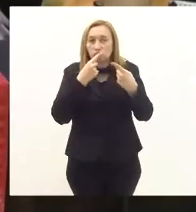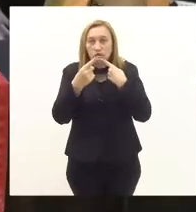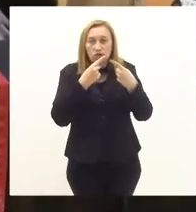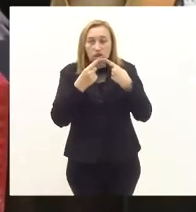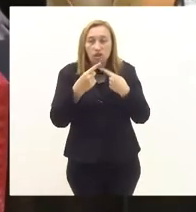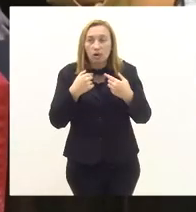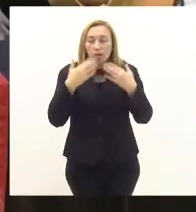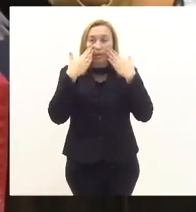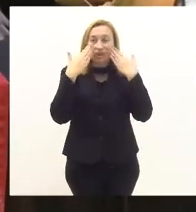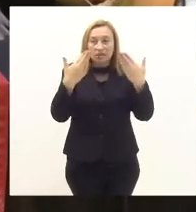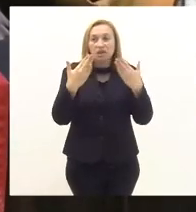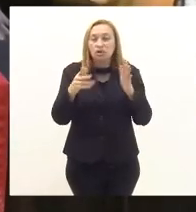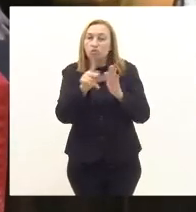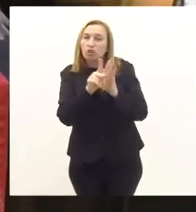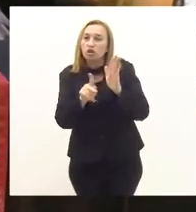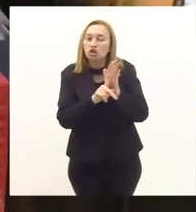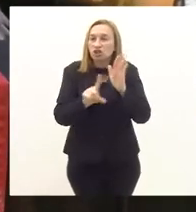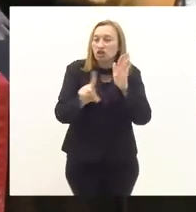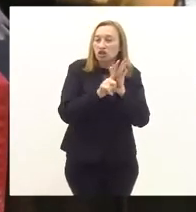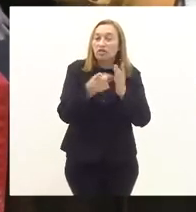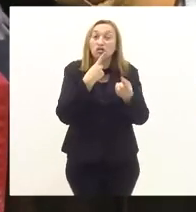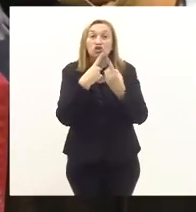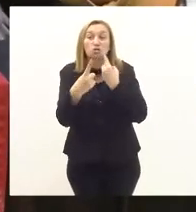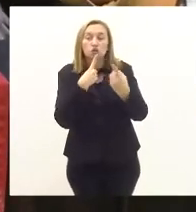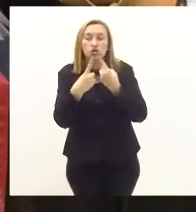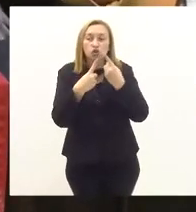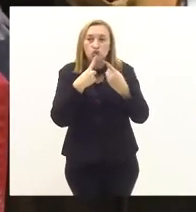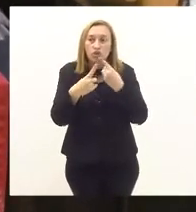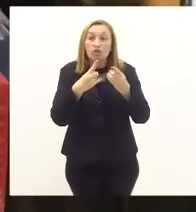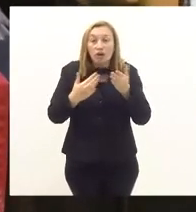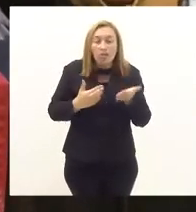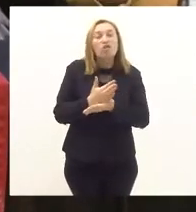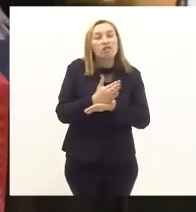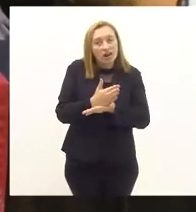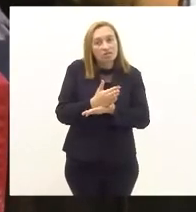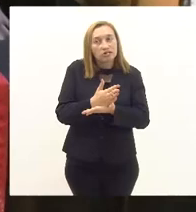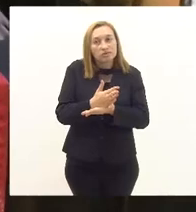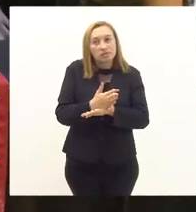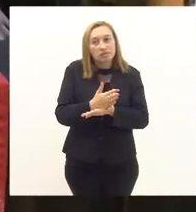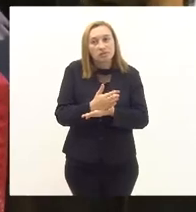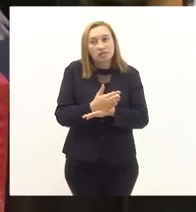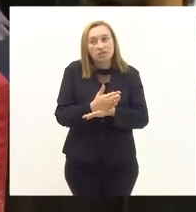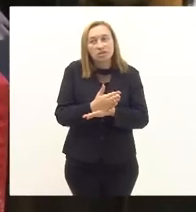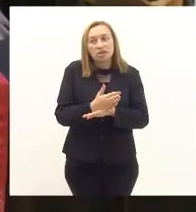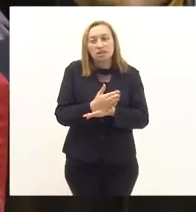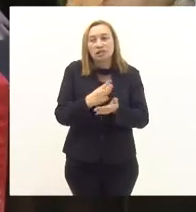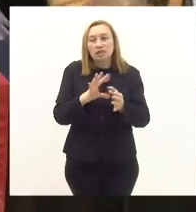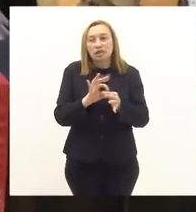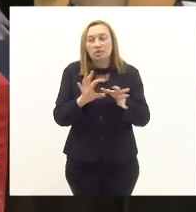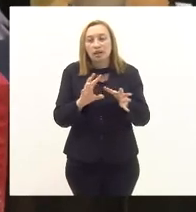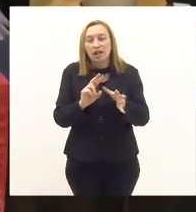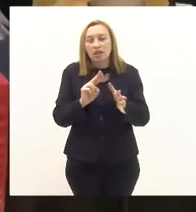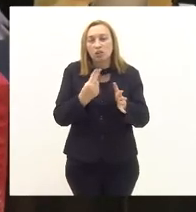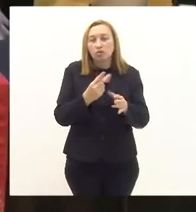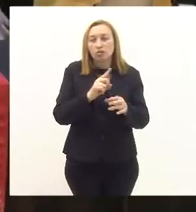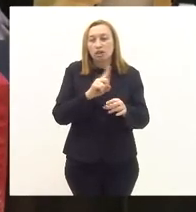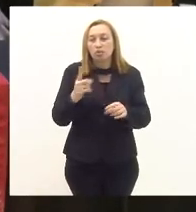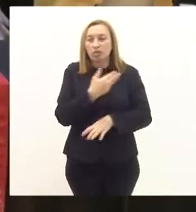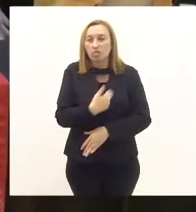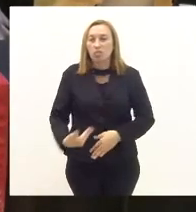eu apresentei um projeto de lei que foi discutido, foi aprovado, e está para ser sancionado ou não pelo governo,